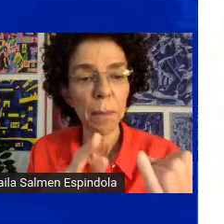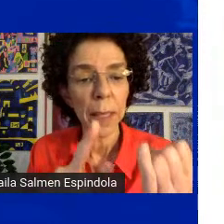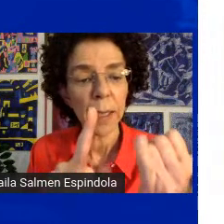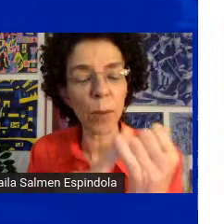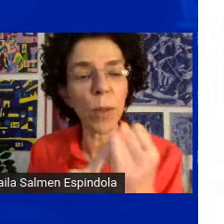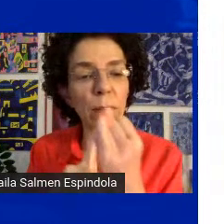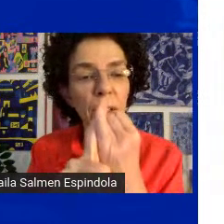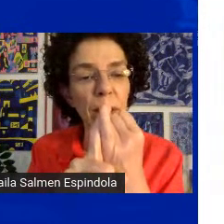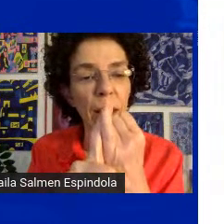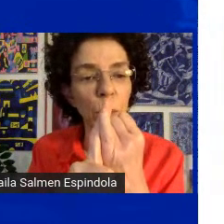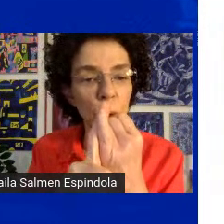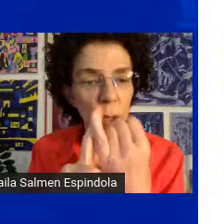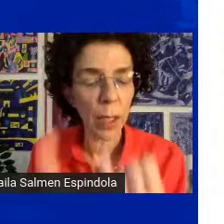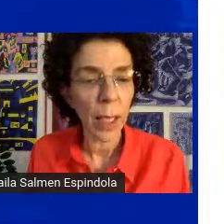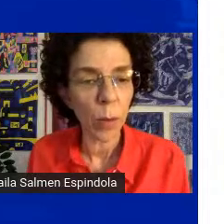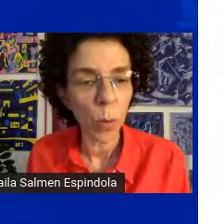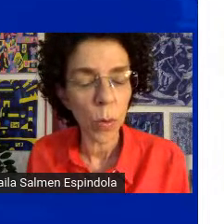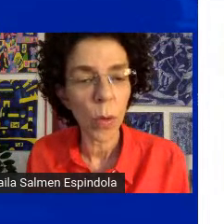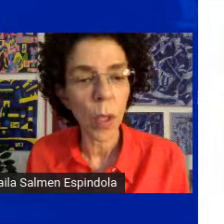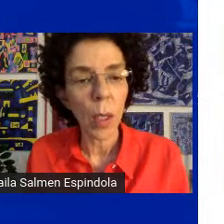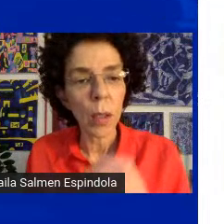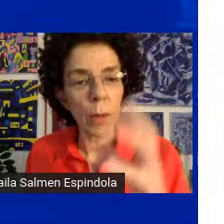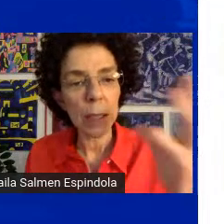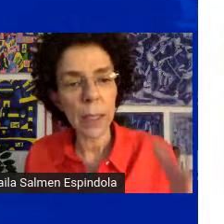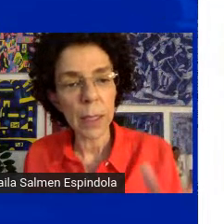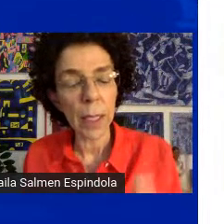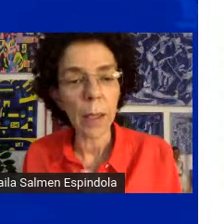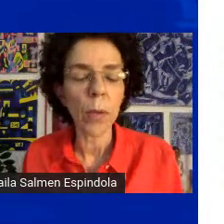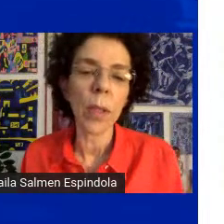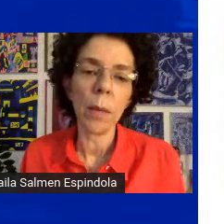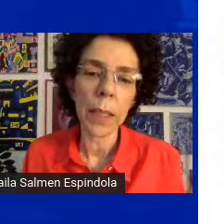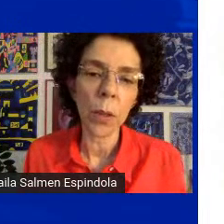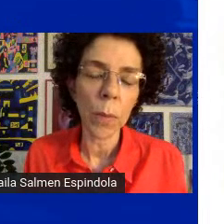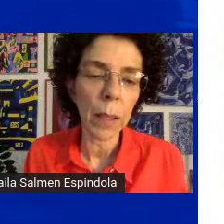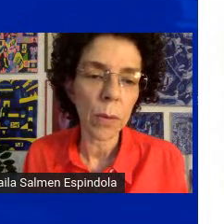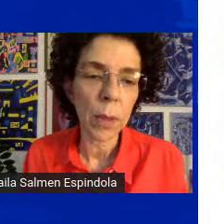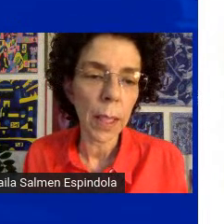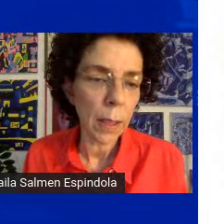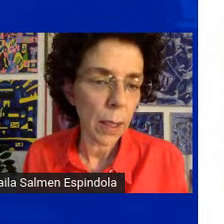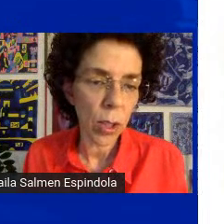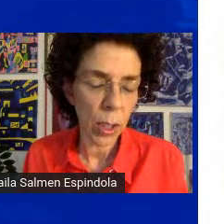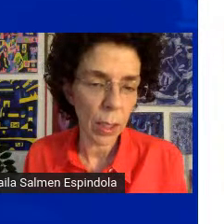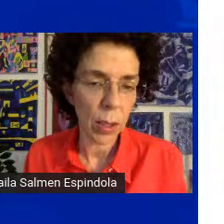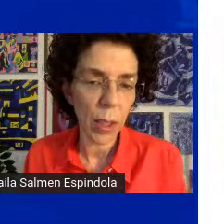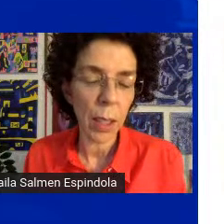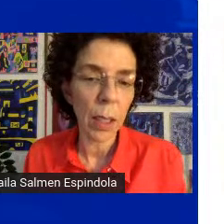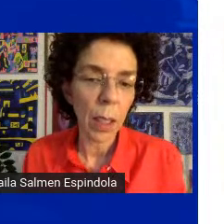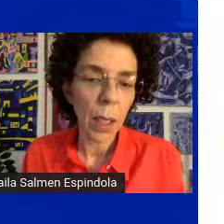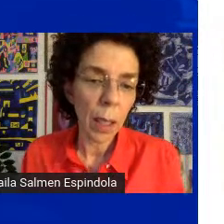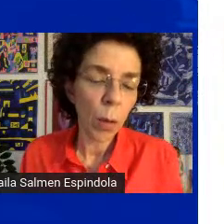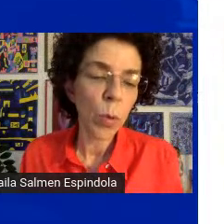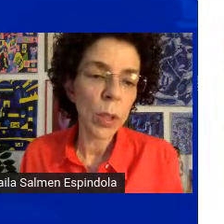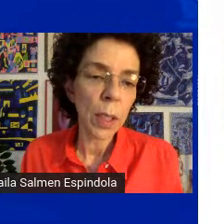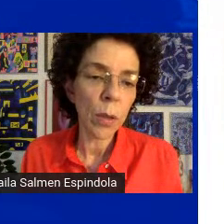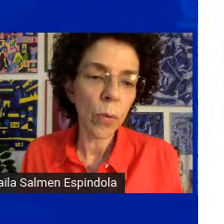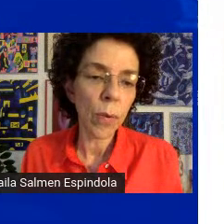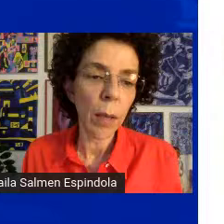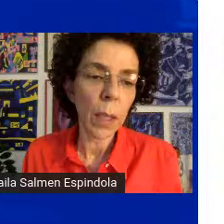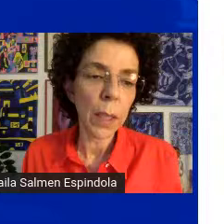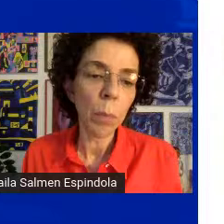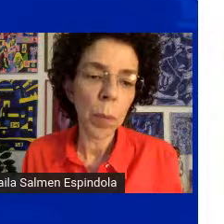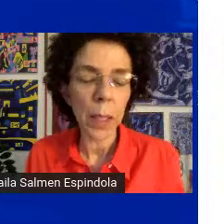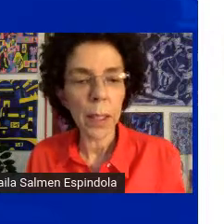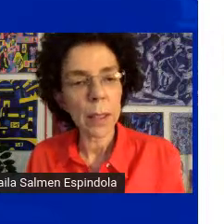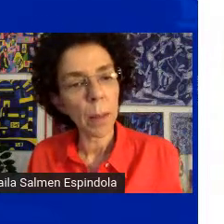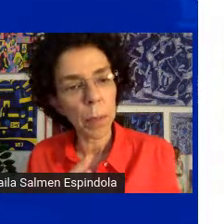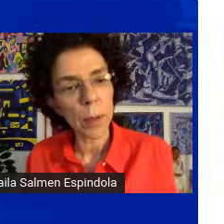conforme a temperatura, vai virar o mosquito adulto. Então, esse ciclo tem mais ou menos 30 dias, né? É o mosquito fêmea